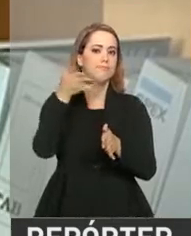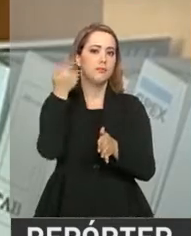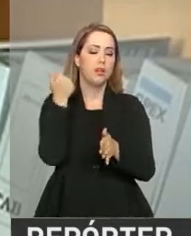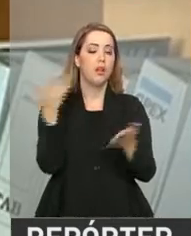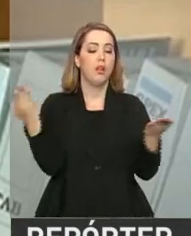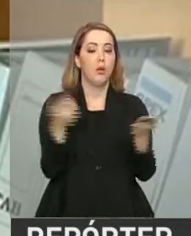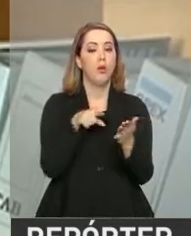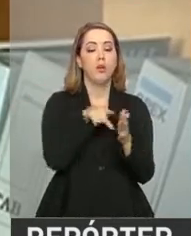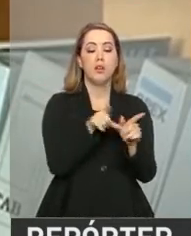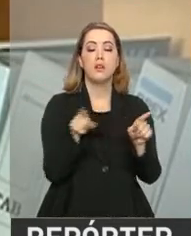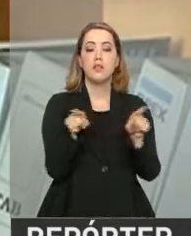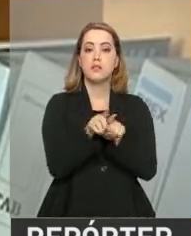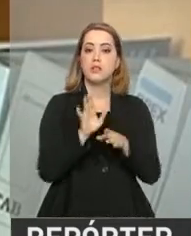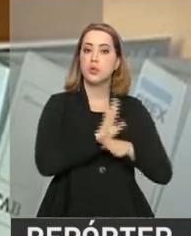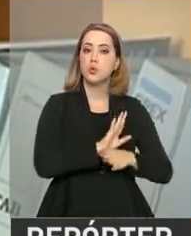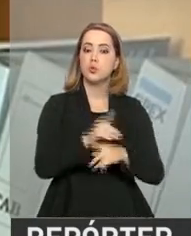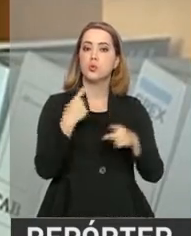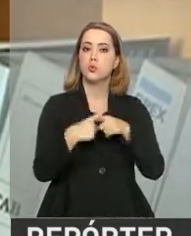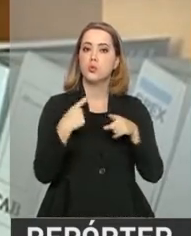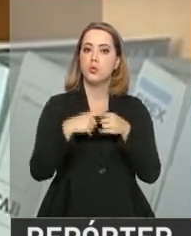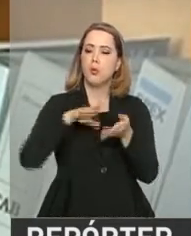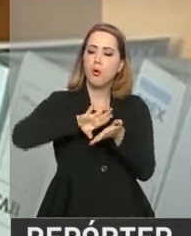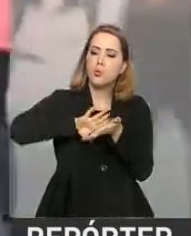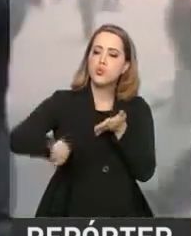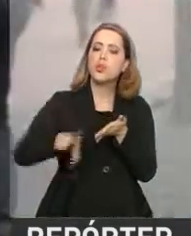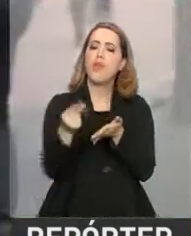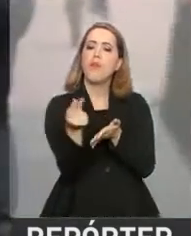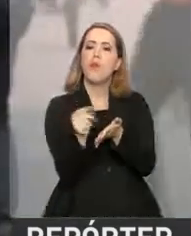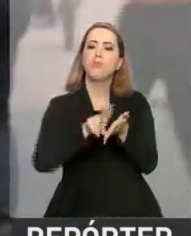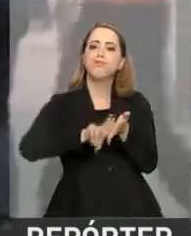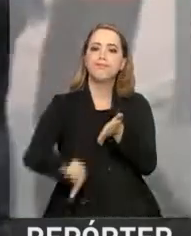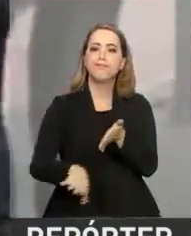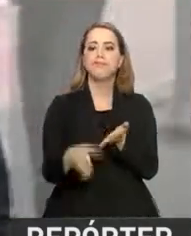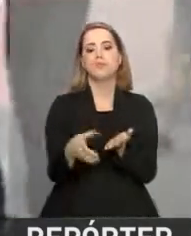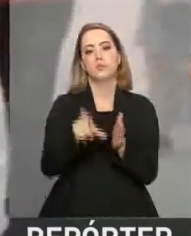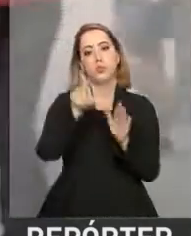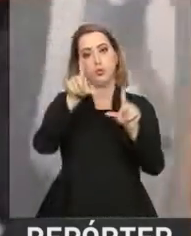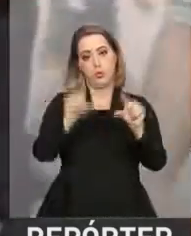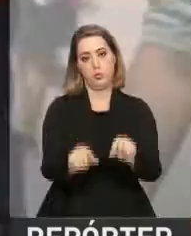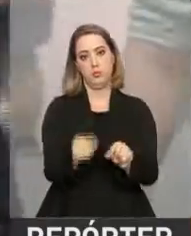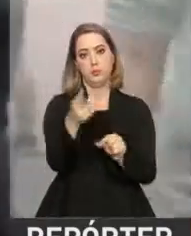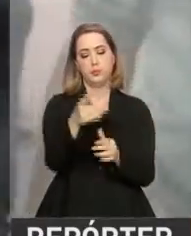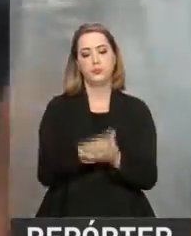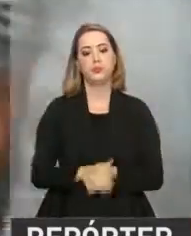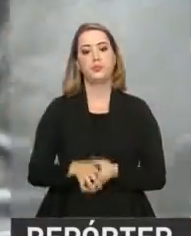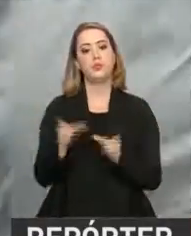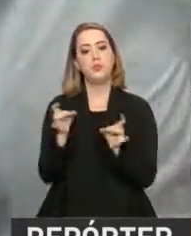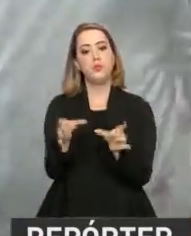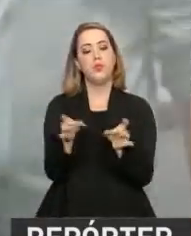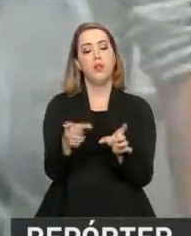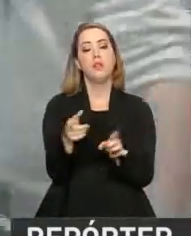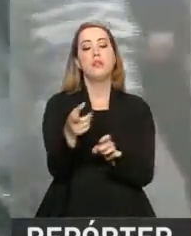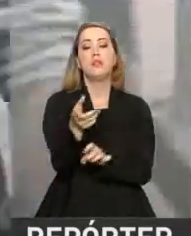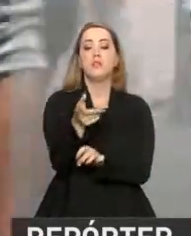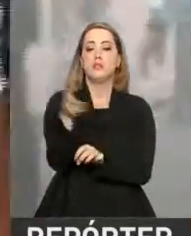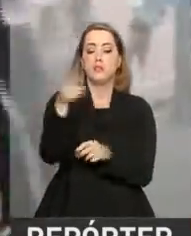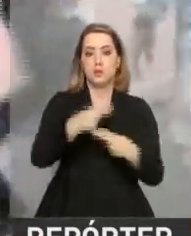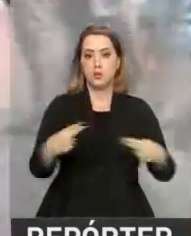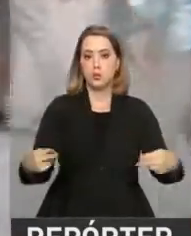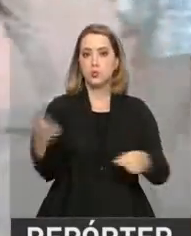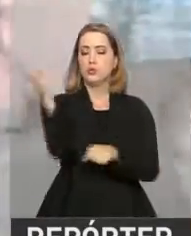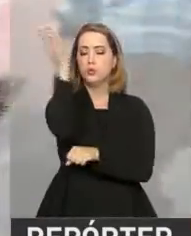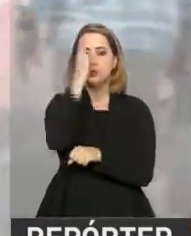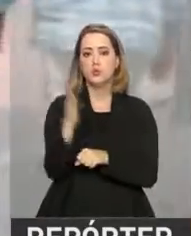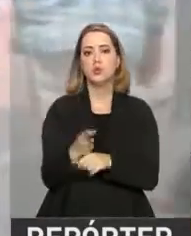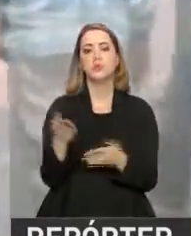quê? Porque ele vai retirar custo no produto exportado. A participação das exportações brasileiras no mercado mundial hoje é de